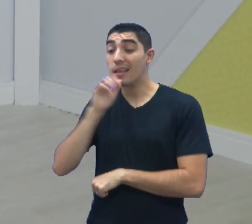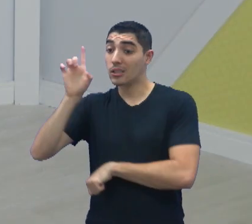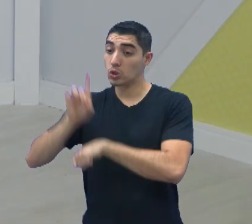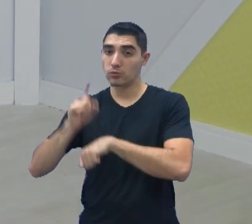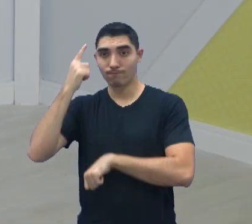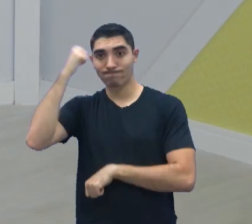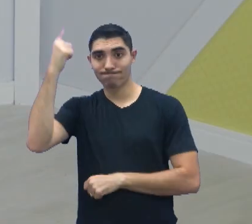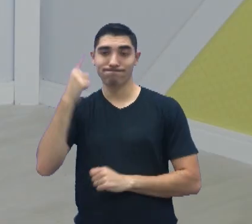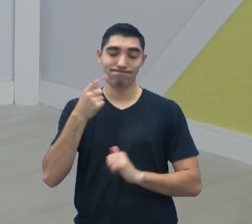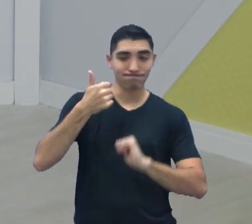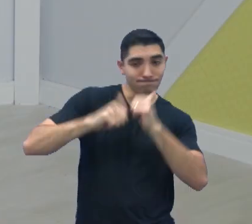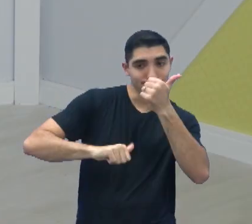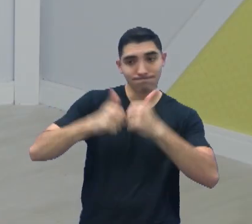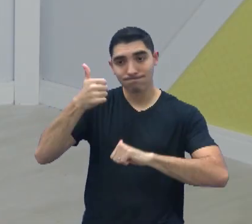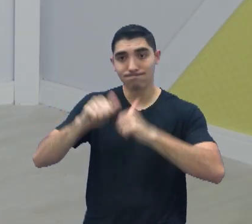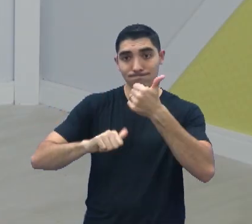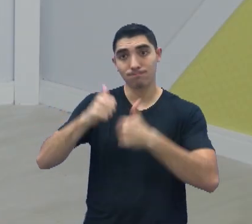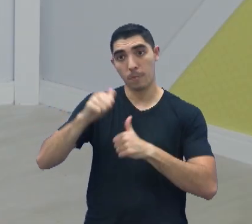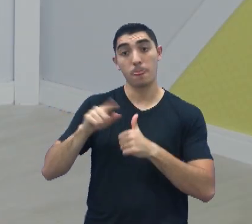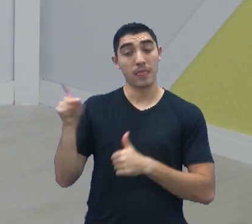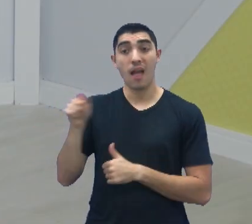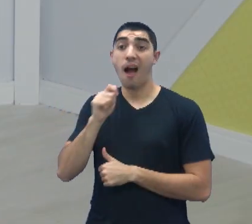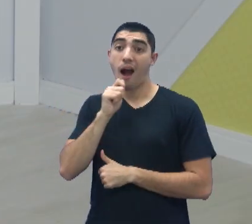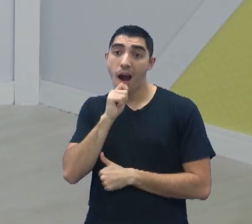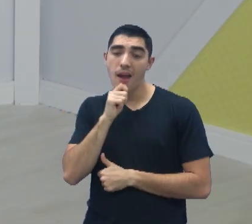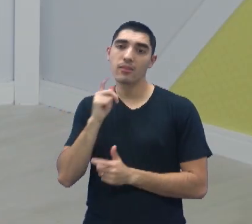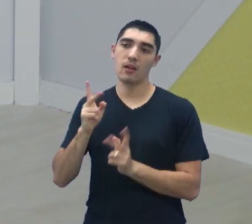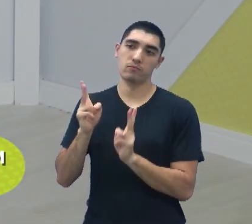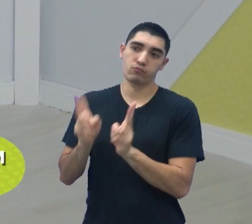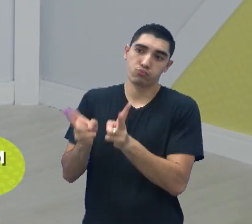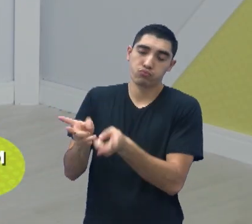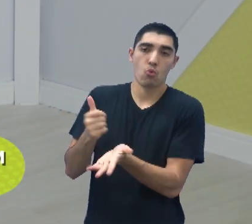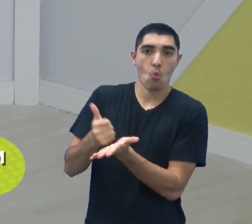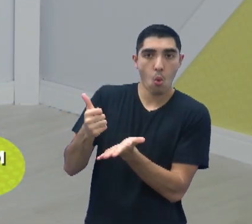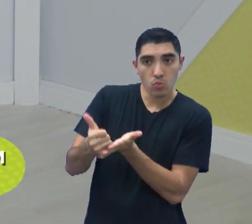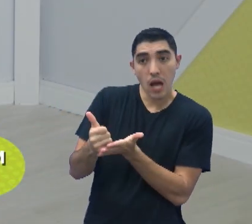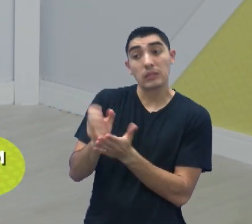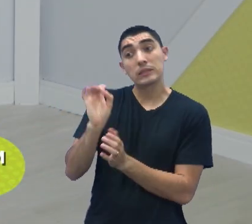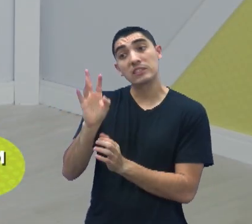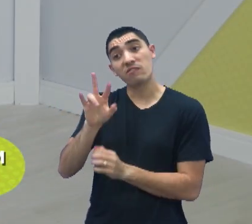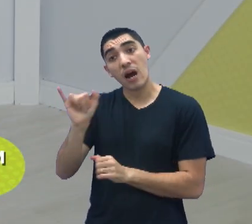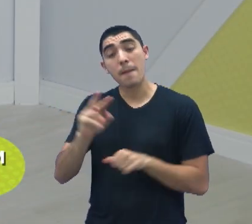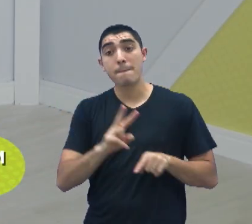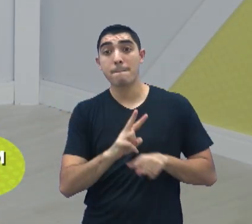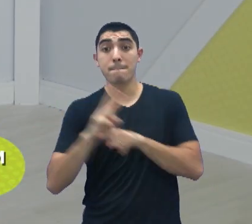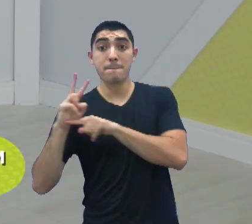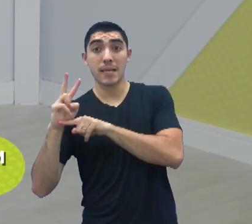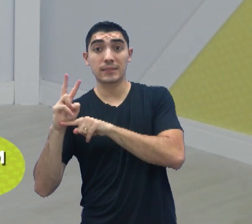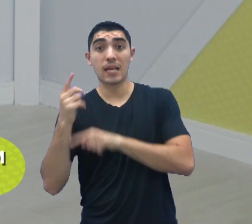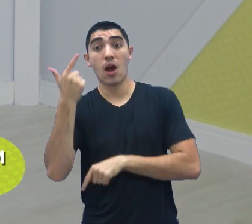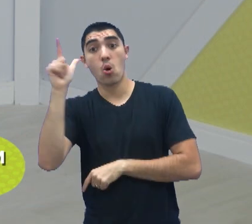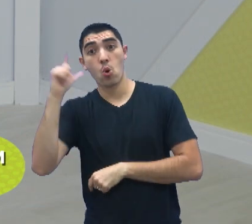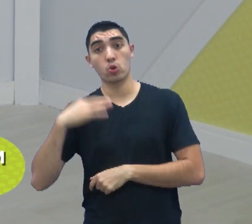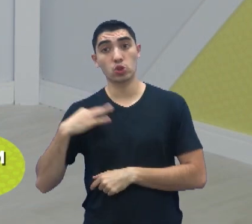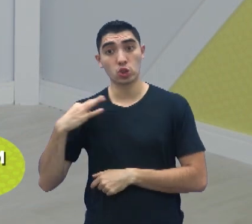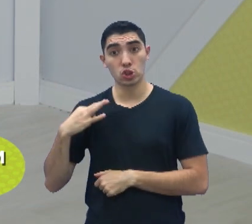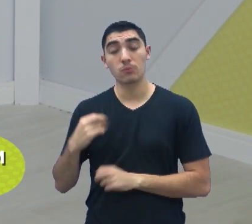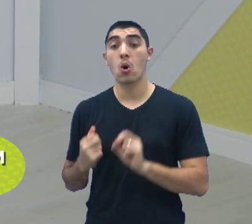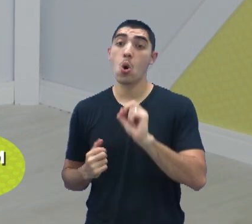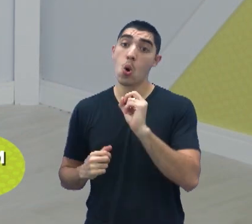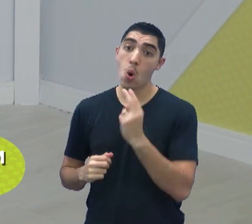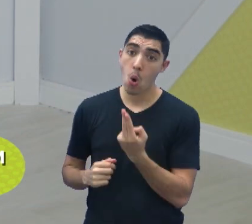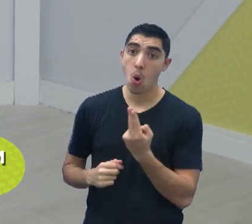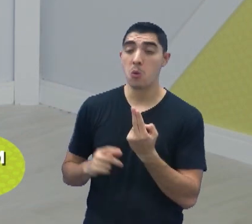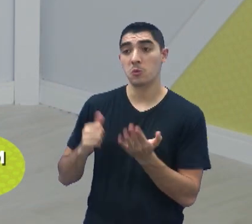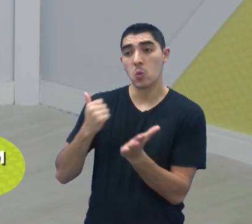do São José até essas datas, a diretoria vai analisar cada um, se empresta e se emprestar, se eles retornam ou se vai rescindir